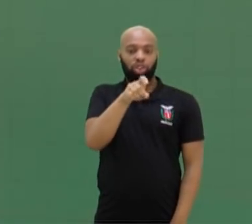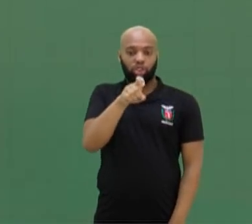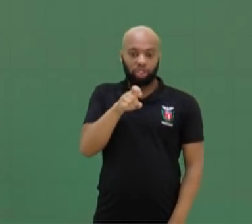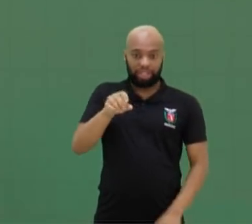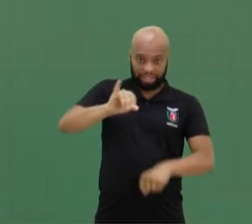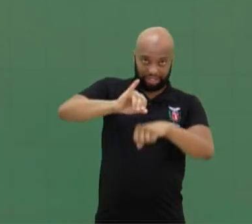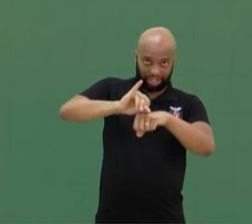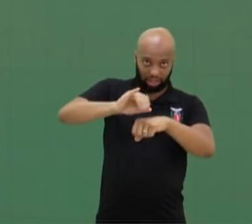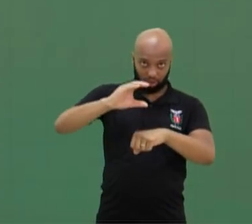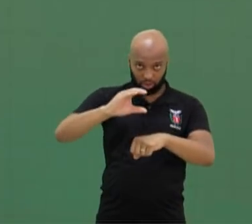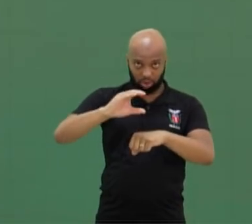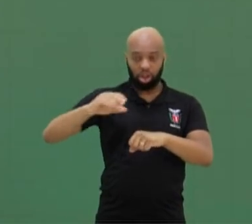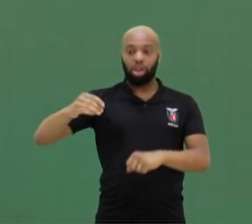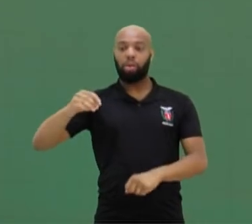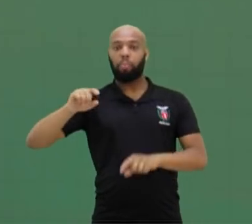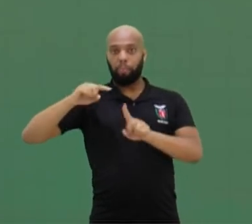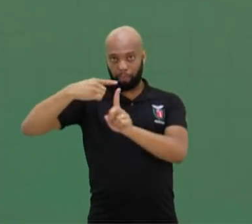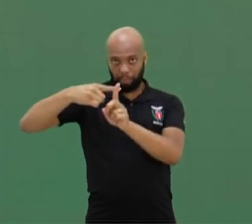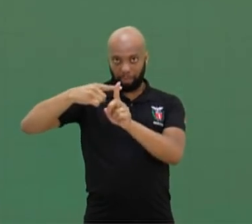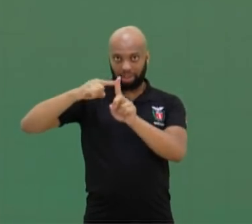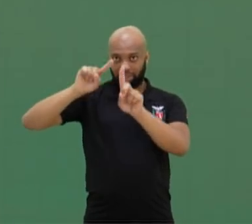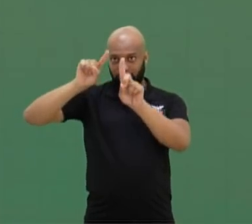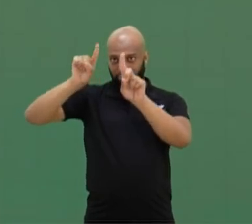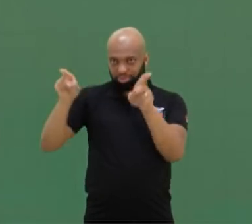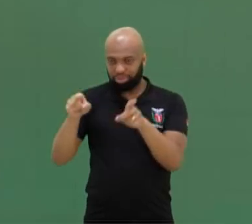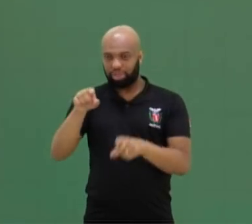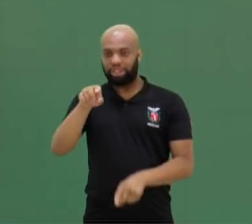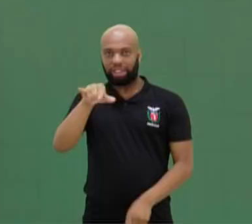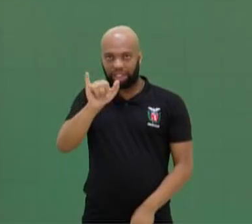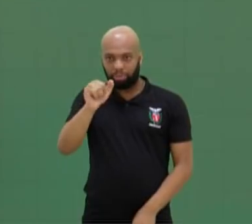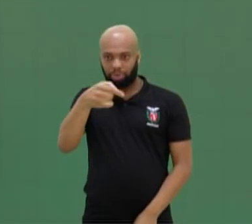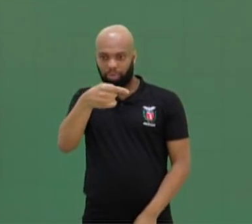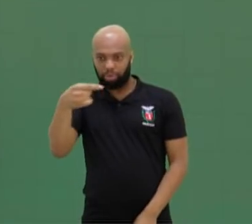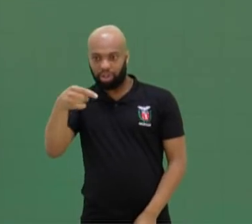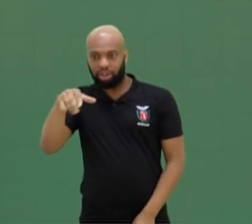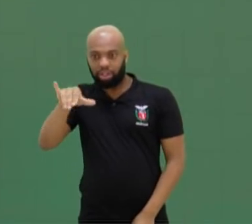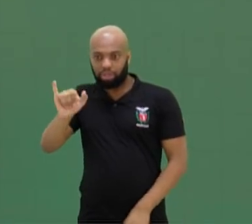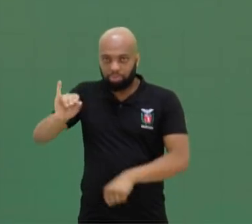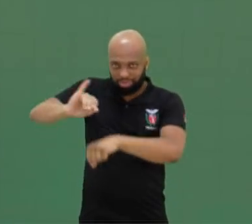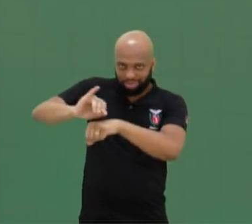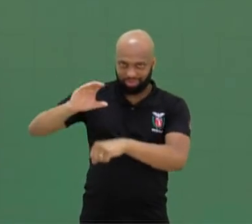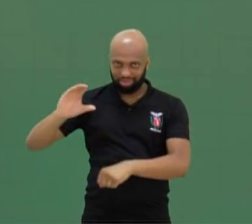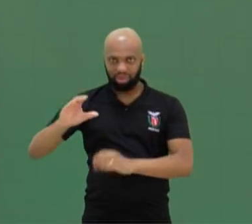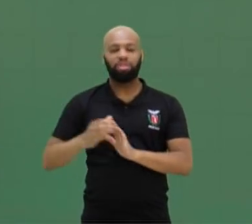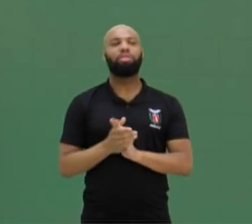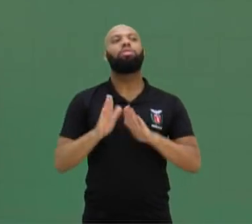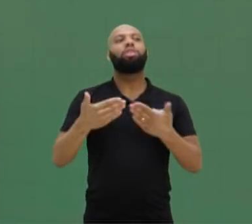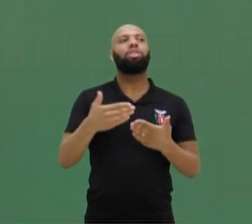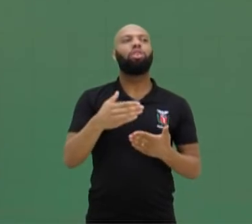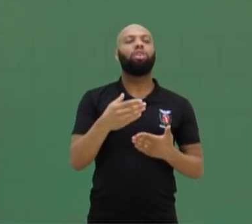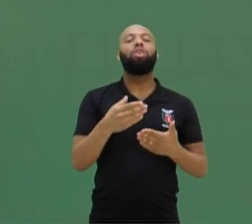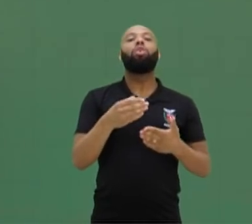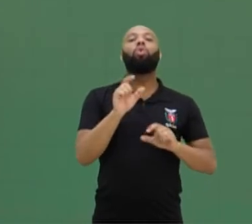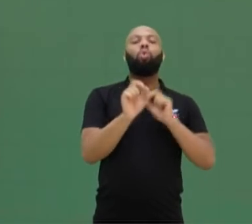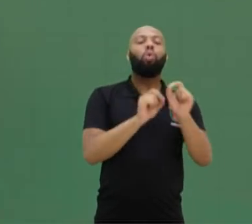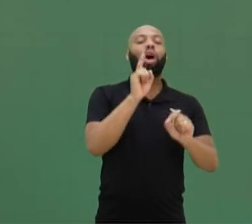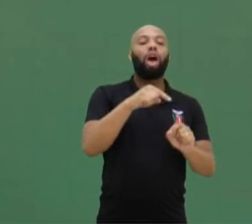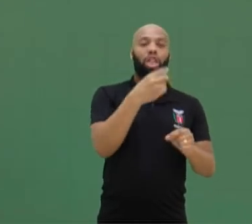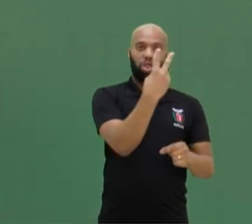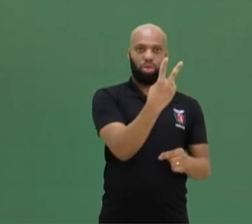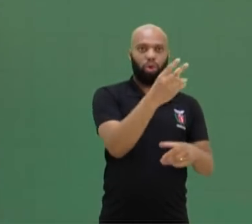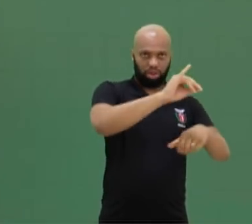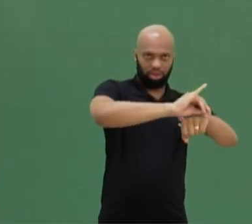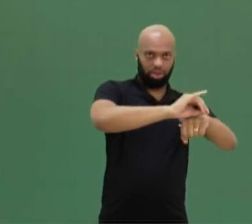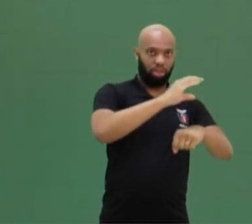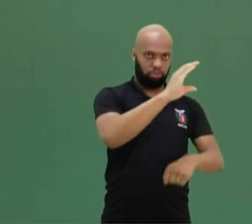mais y menos o y do centro, ambos ao quadrado. Então, ó, o centro x é 2, x menos 2 ao